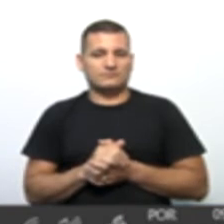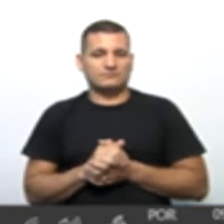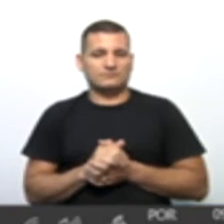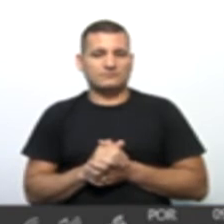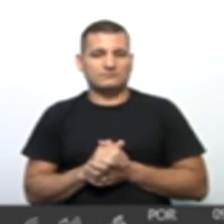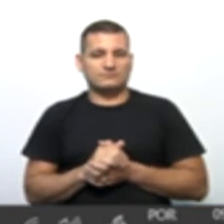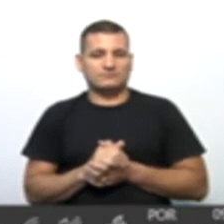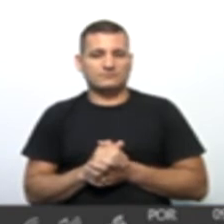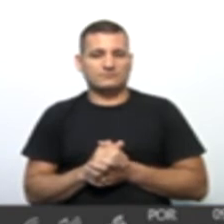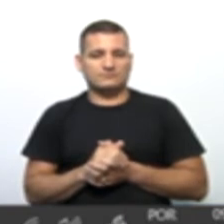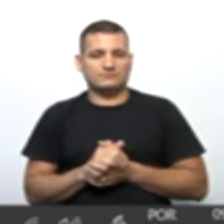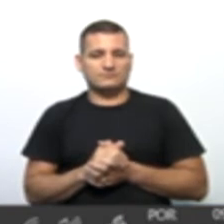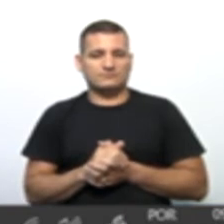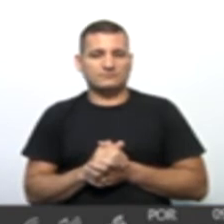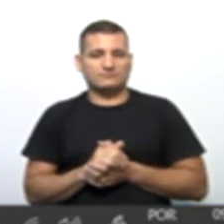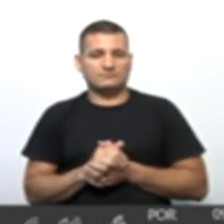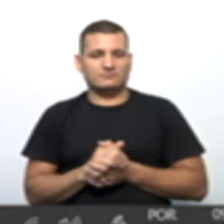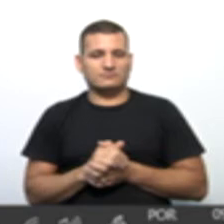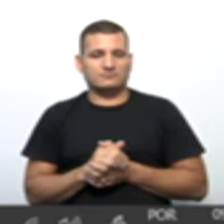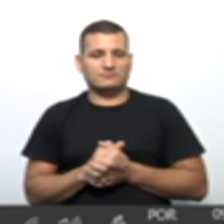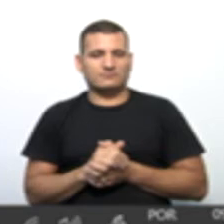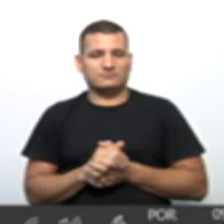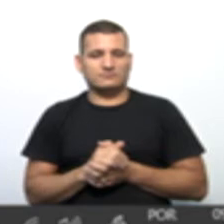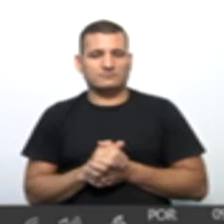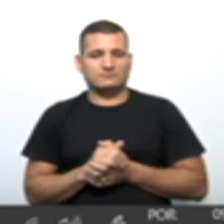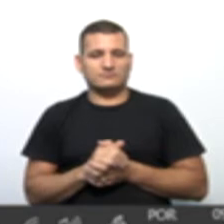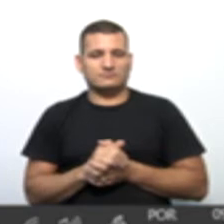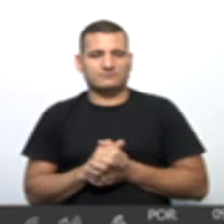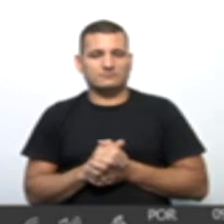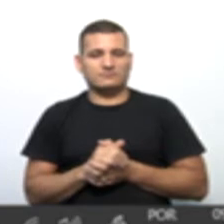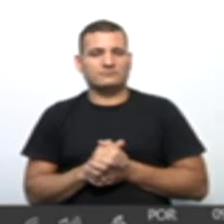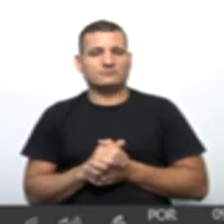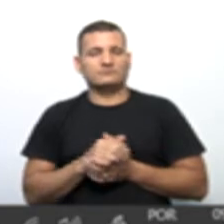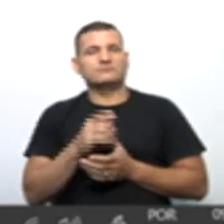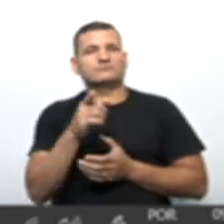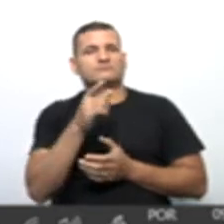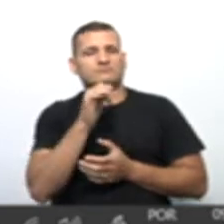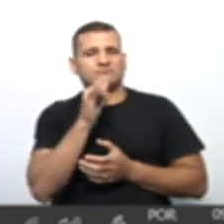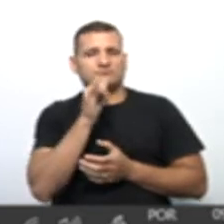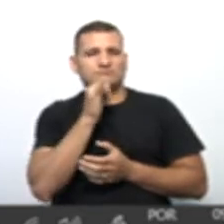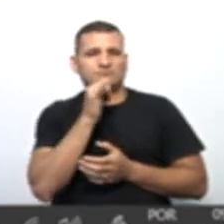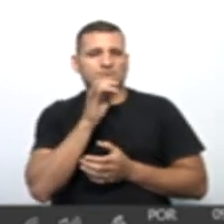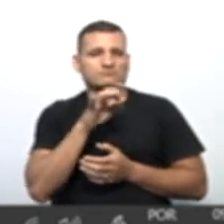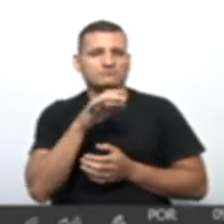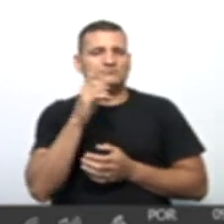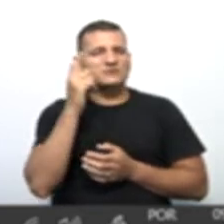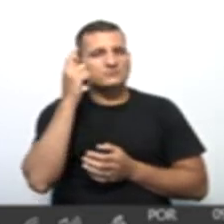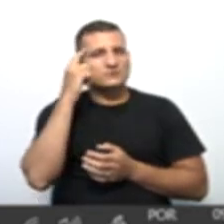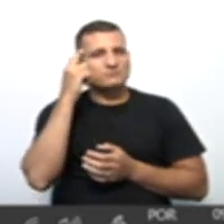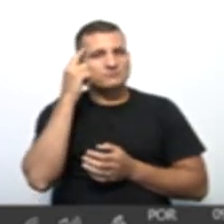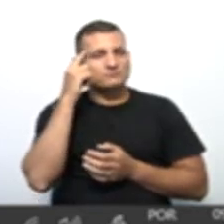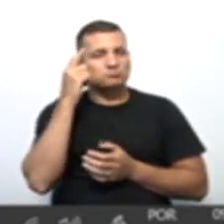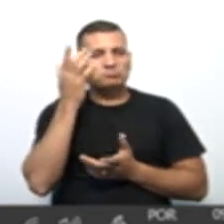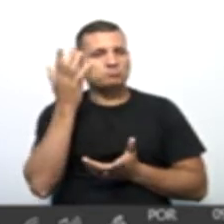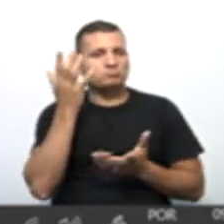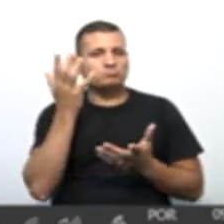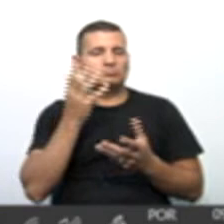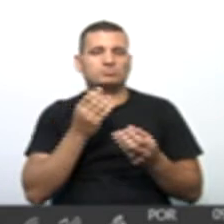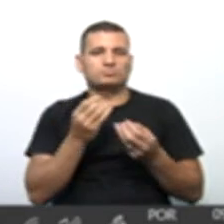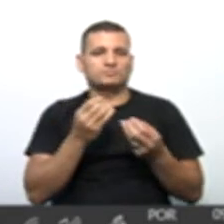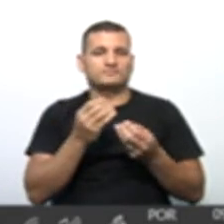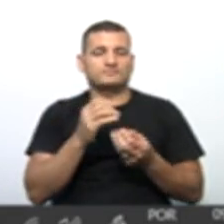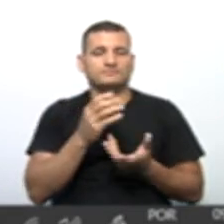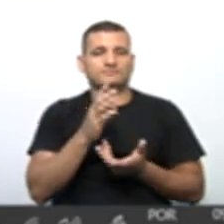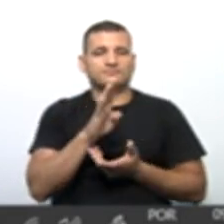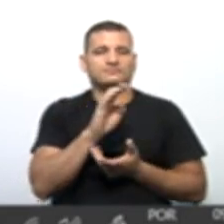modelar o teu sozinho pegue como exemplo que às vezes você tem você ter uma idéia você está sem dar nenhum preciso mudar um site você vem aqui no